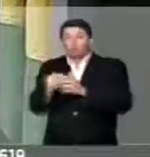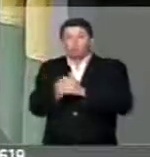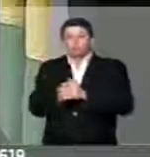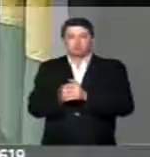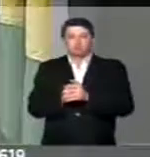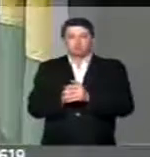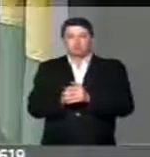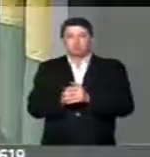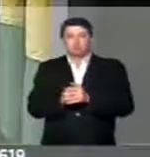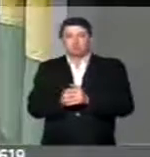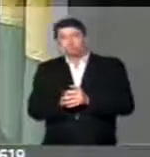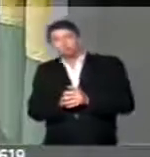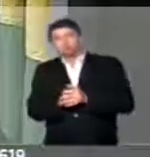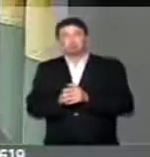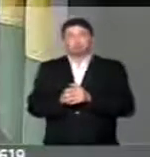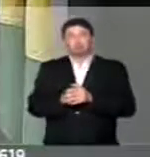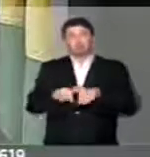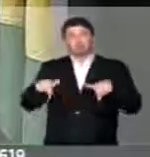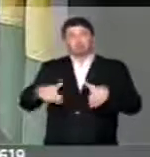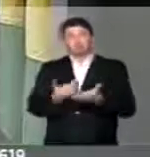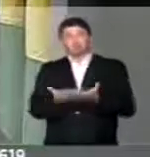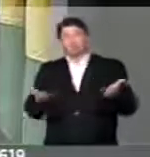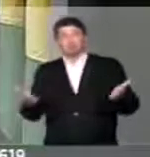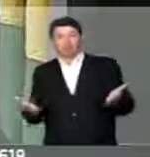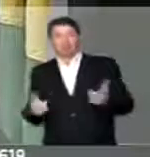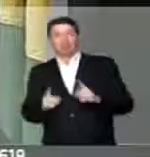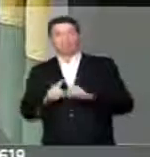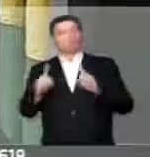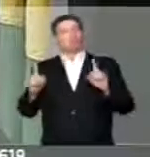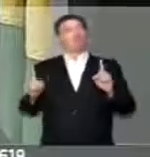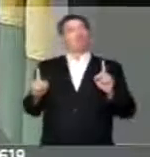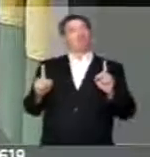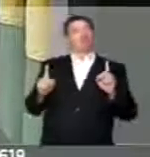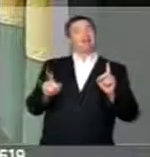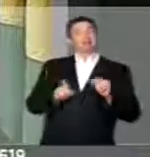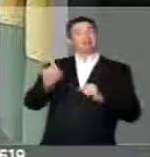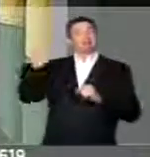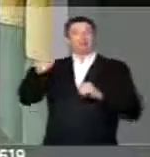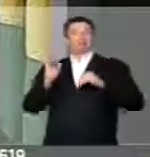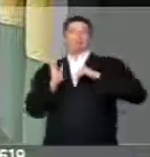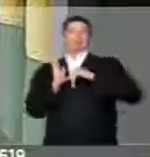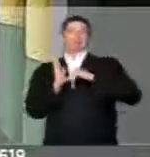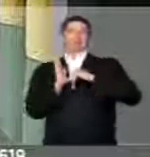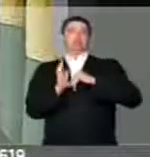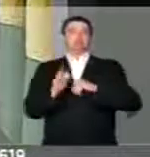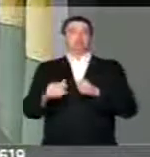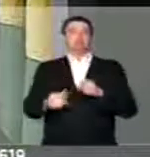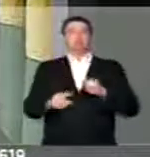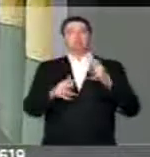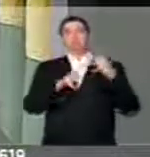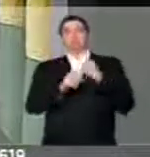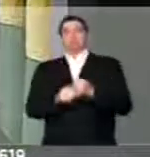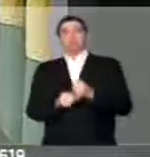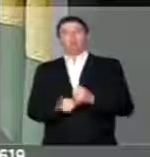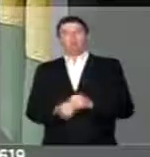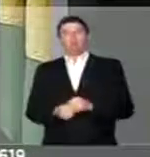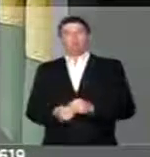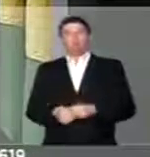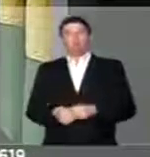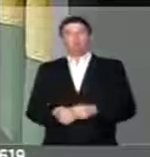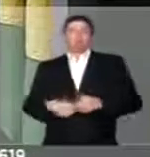já também perderam aqui, mas já estão dizendo que no Senado eles vão se recuperar.